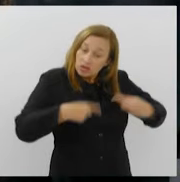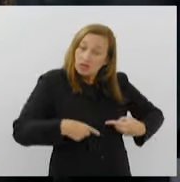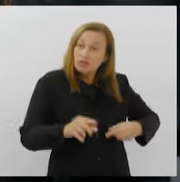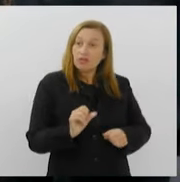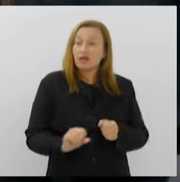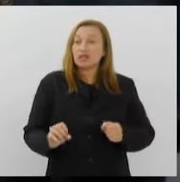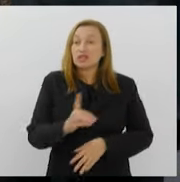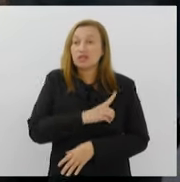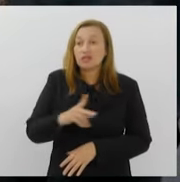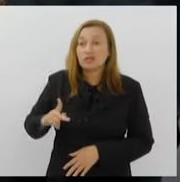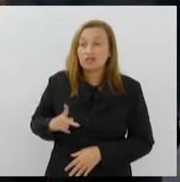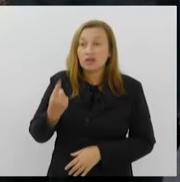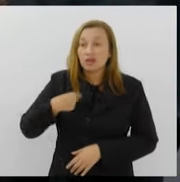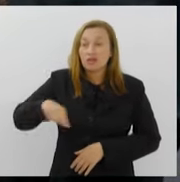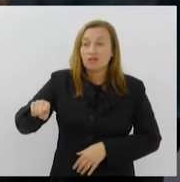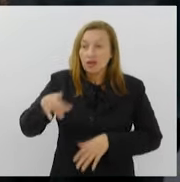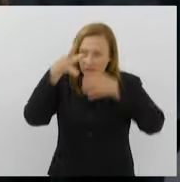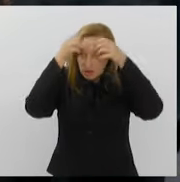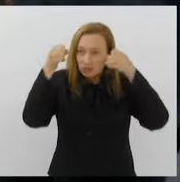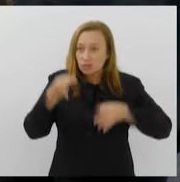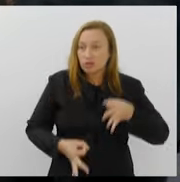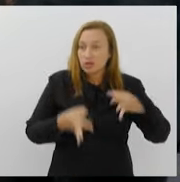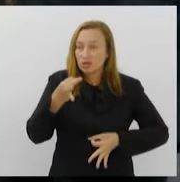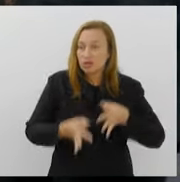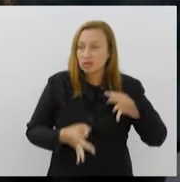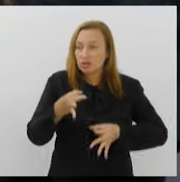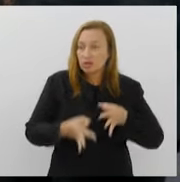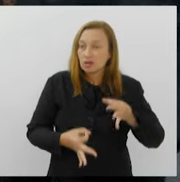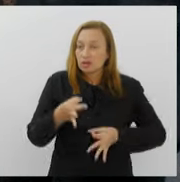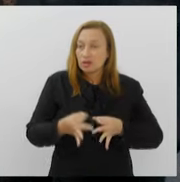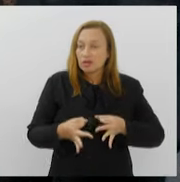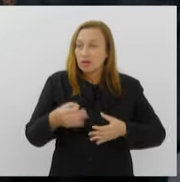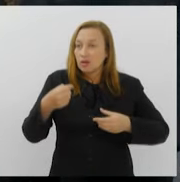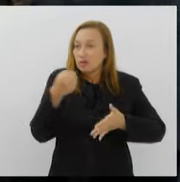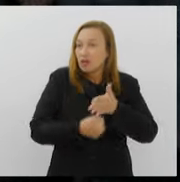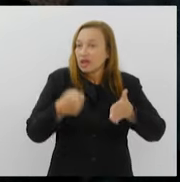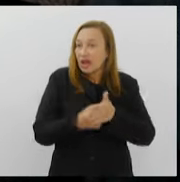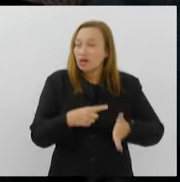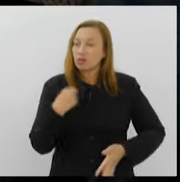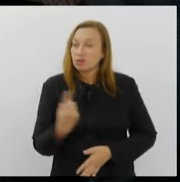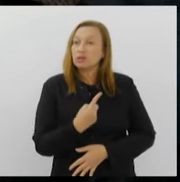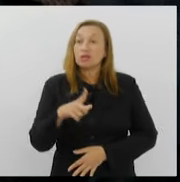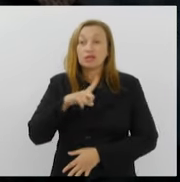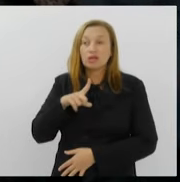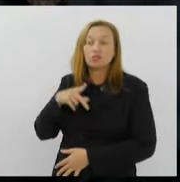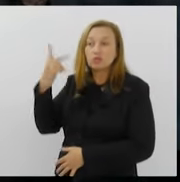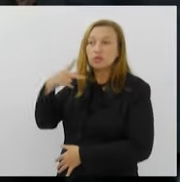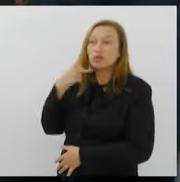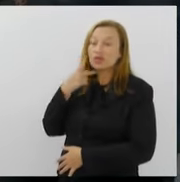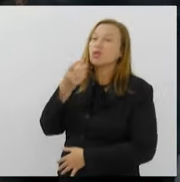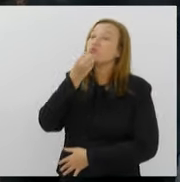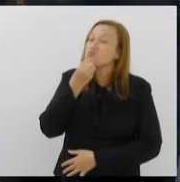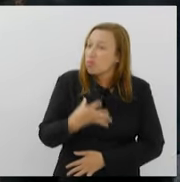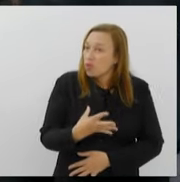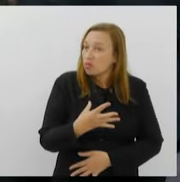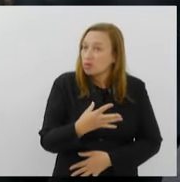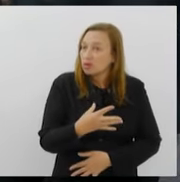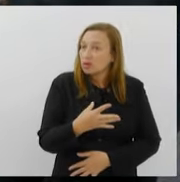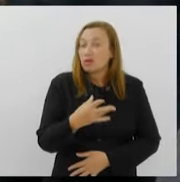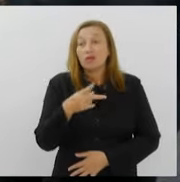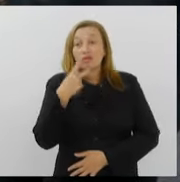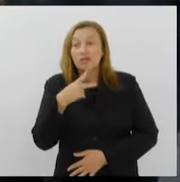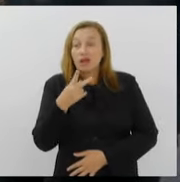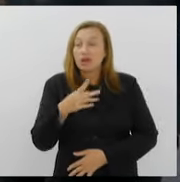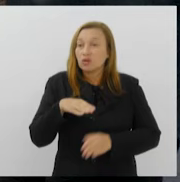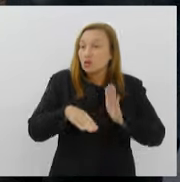a Defensoria vá para os tribunais superiores brigar conosco. Nós temos um procurador muito bom, ouso dizer que do